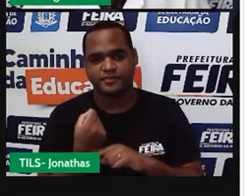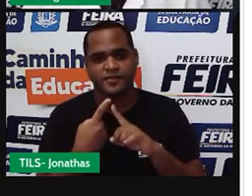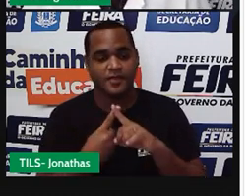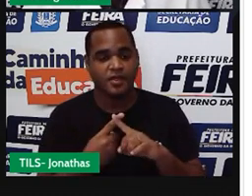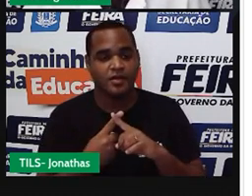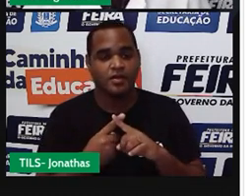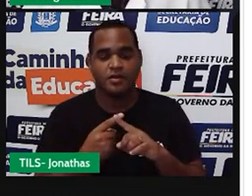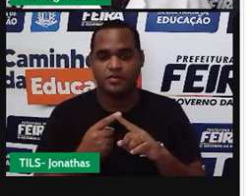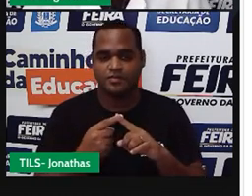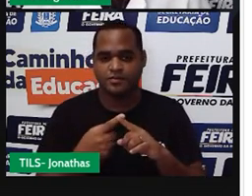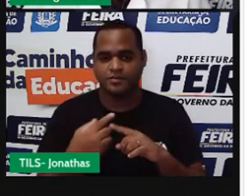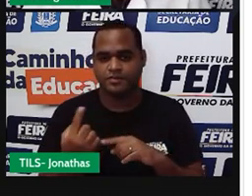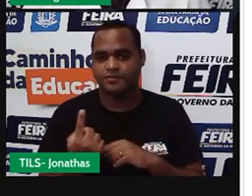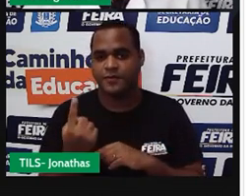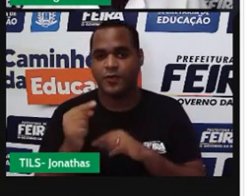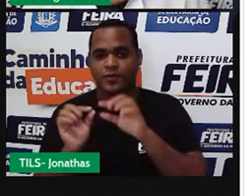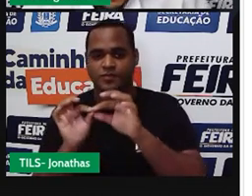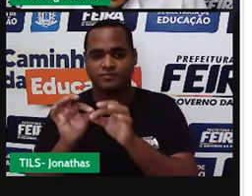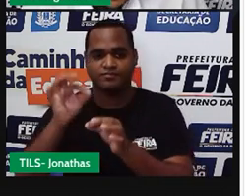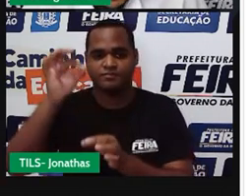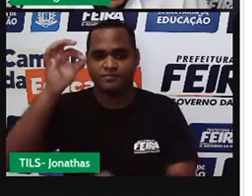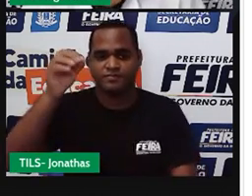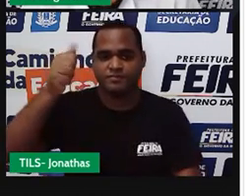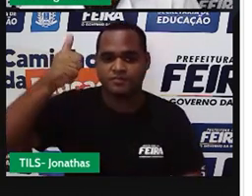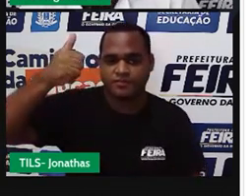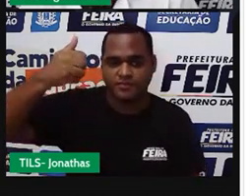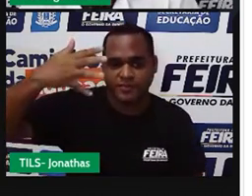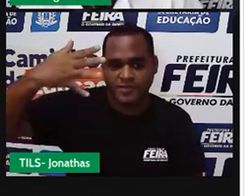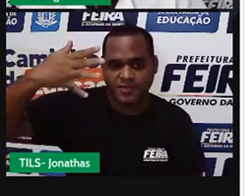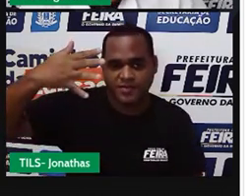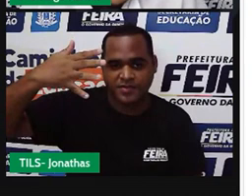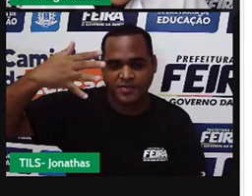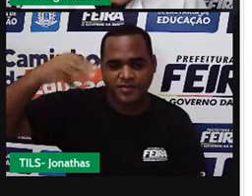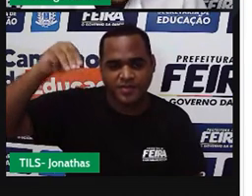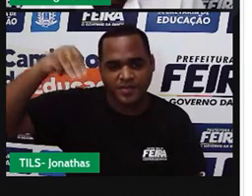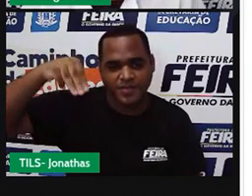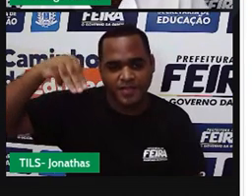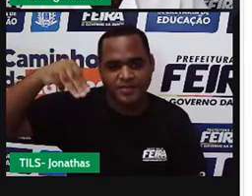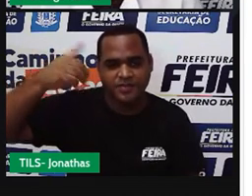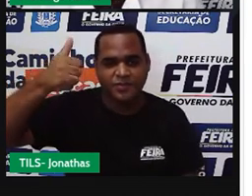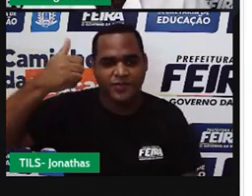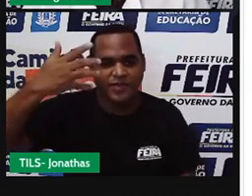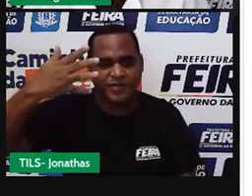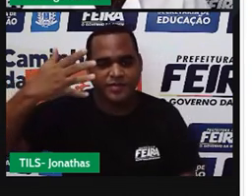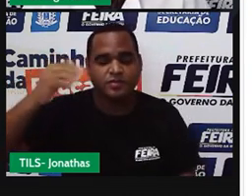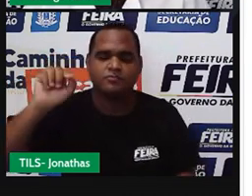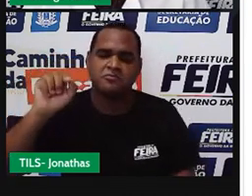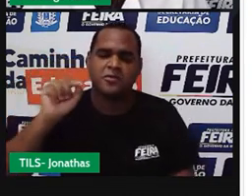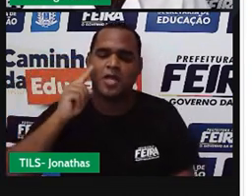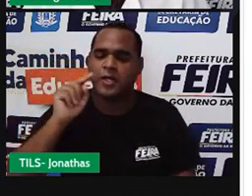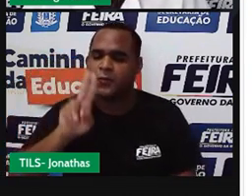e por altura que 14 ó 20 x 14 e aí você pode usar isso para fazer